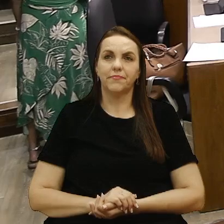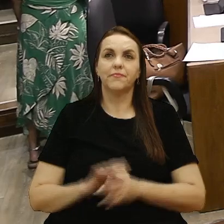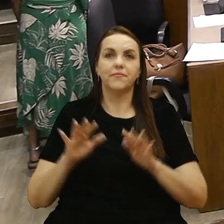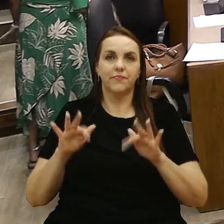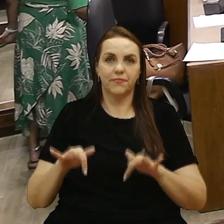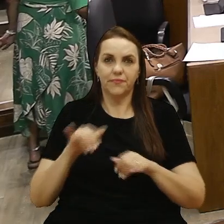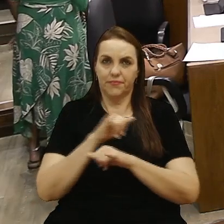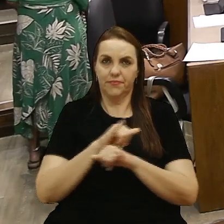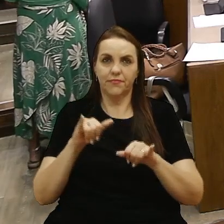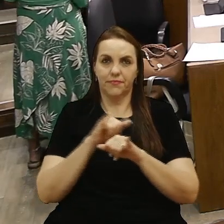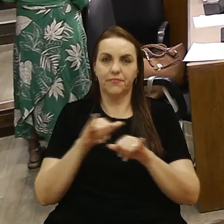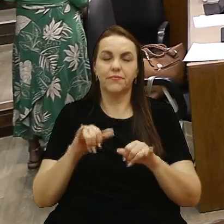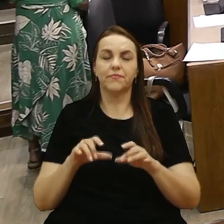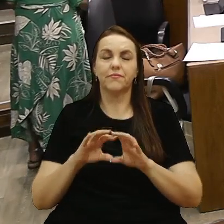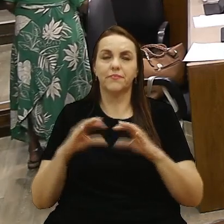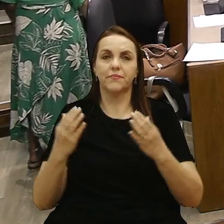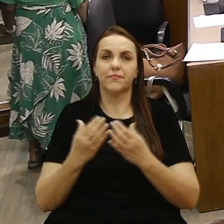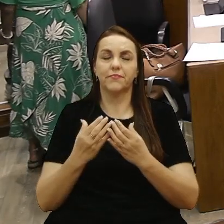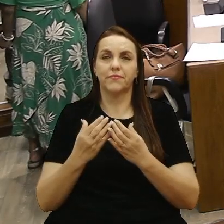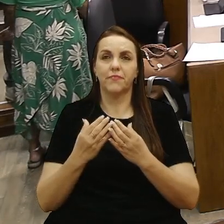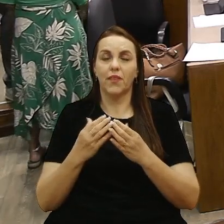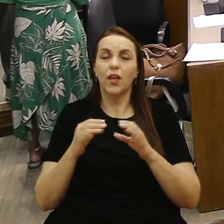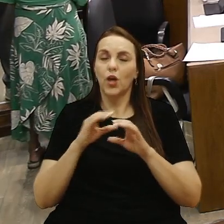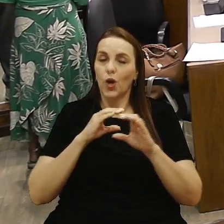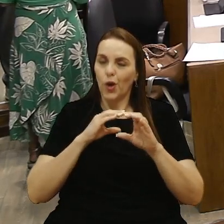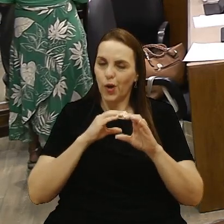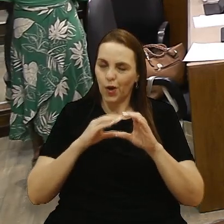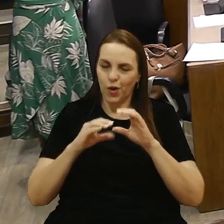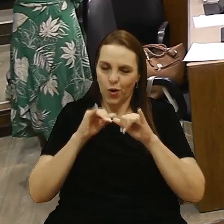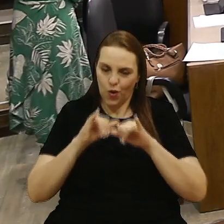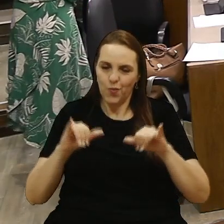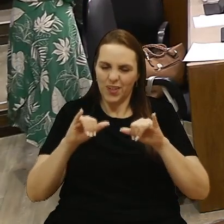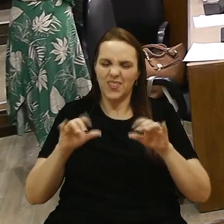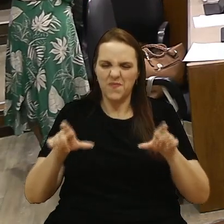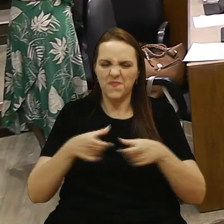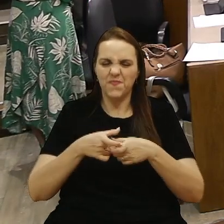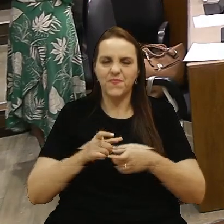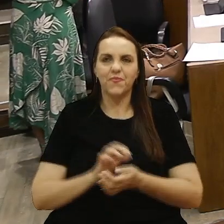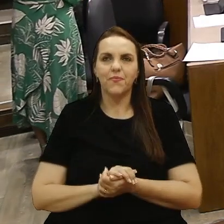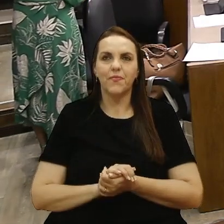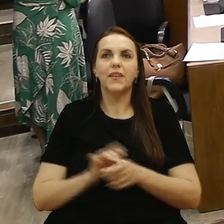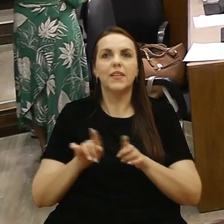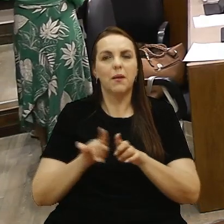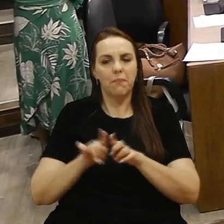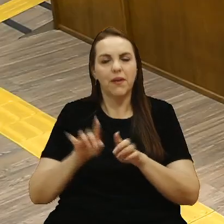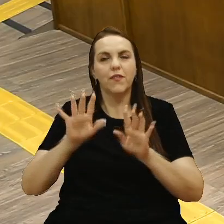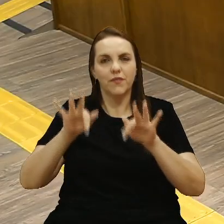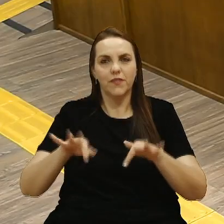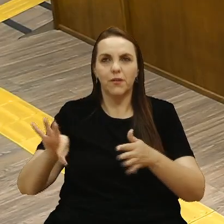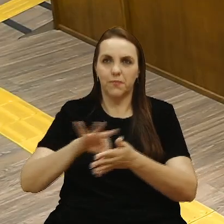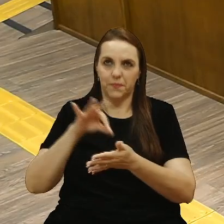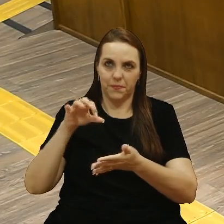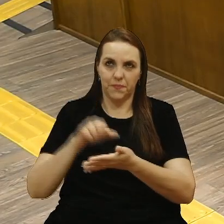Encerradas as pequenas comunicações. Momento em que também se encerram as inscrições para o espaço do pequeno expediente.